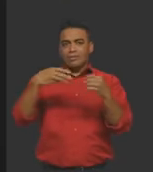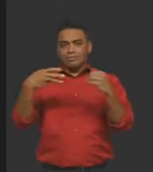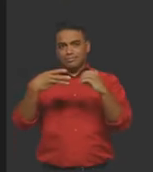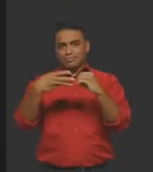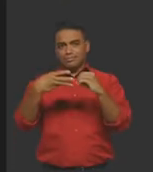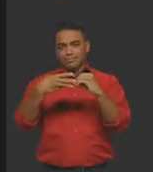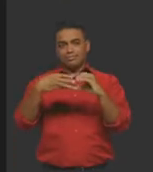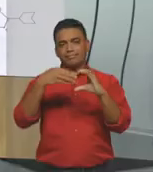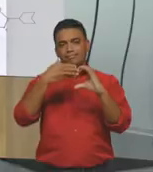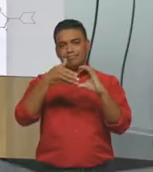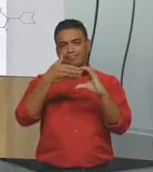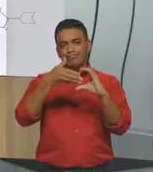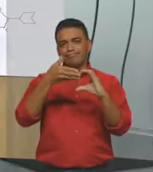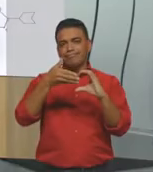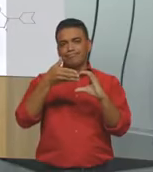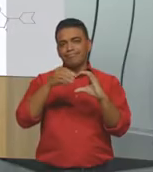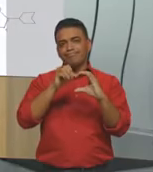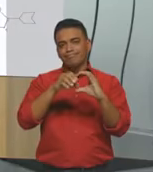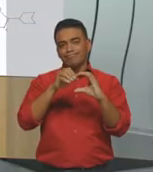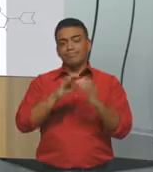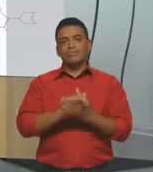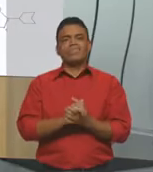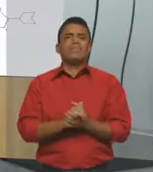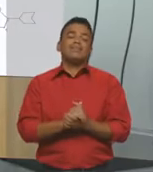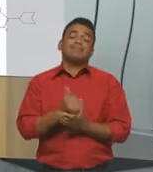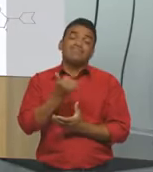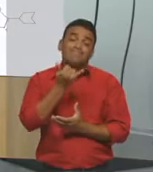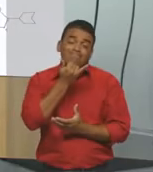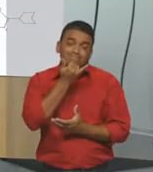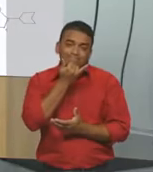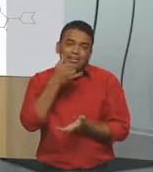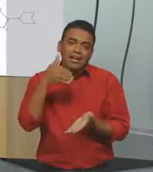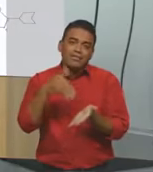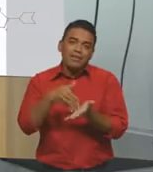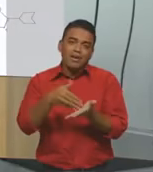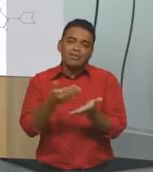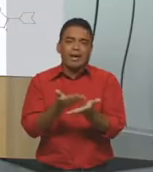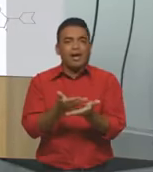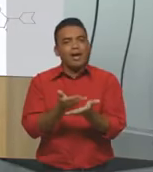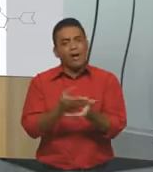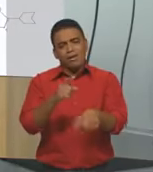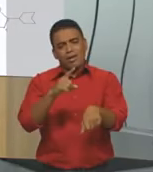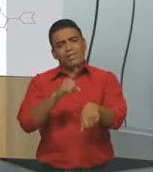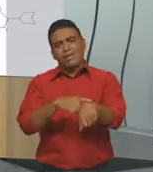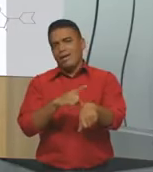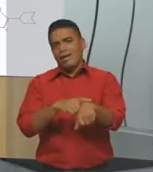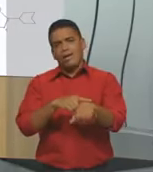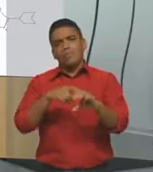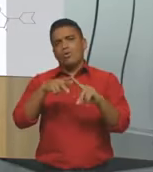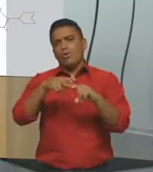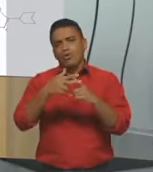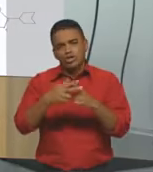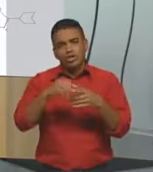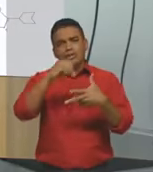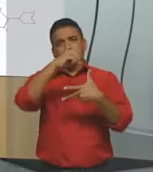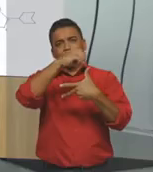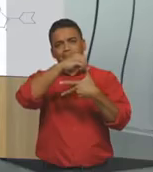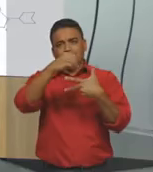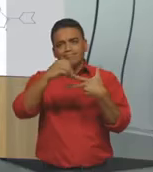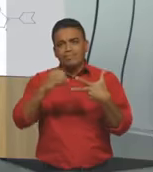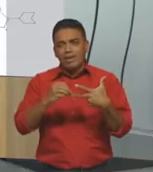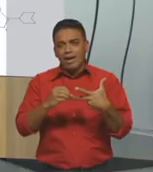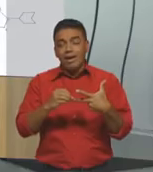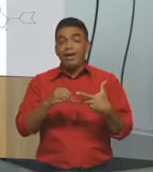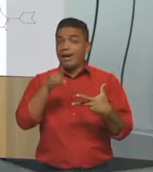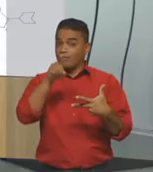Bom, infelizmente, chegamos ao fim da nossa aula. Não vai dar tempo da gente corrigir a questão do Enem, mas eu deixo ela